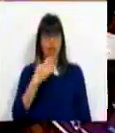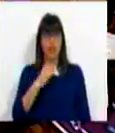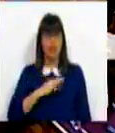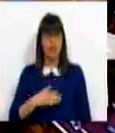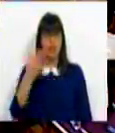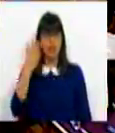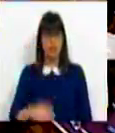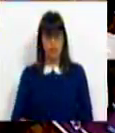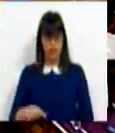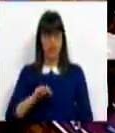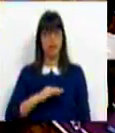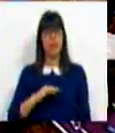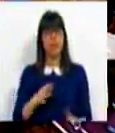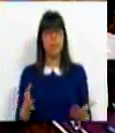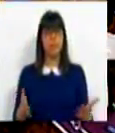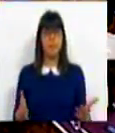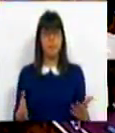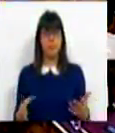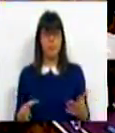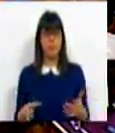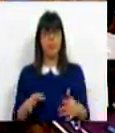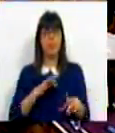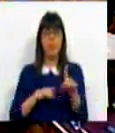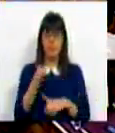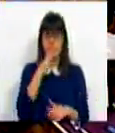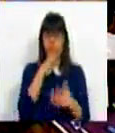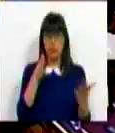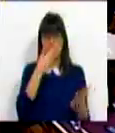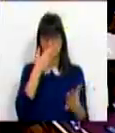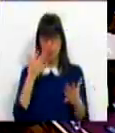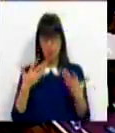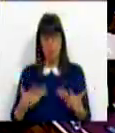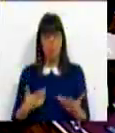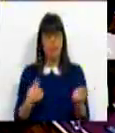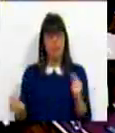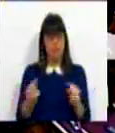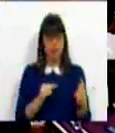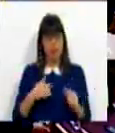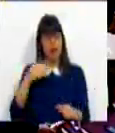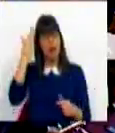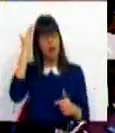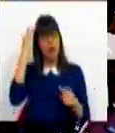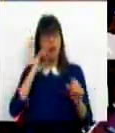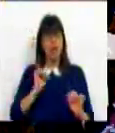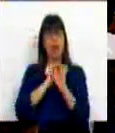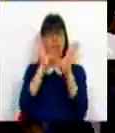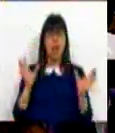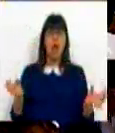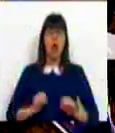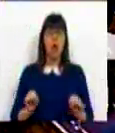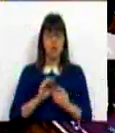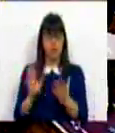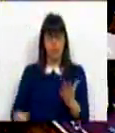Presidente, senhoras e senhores deputados, neste momento estamos aqui a discutir, eu creio que não ficou claro,